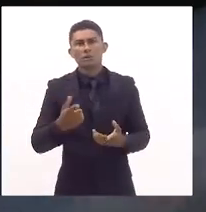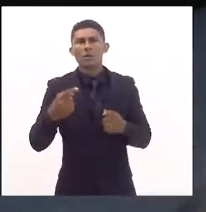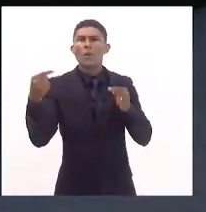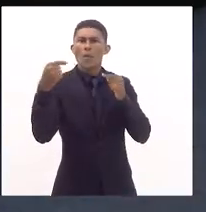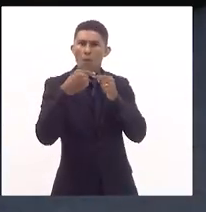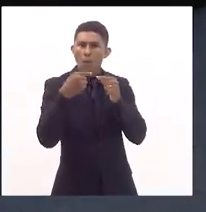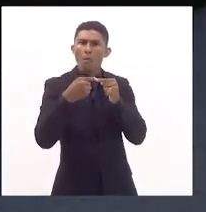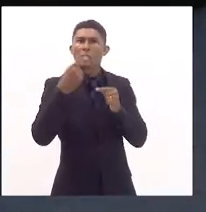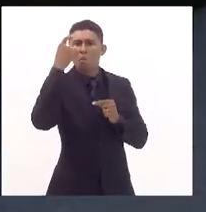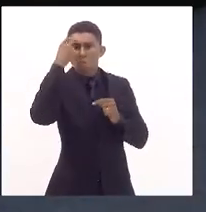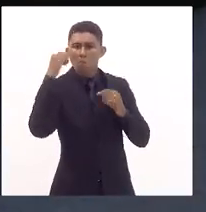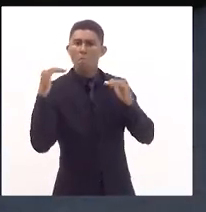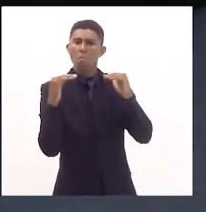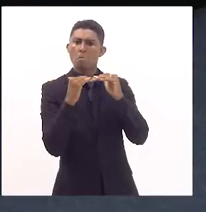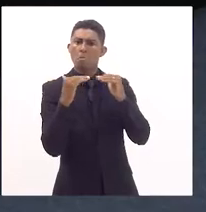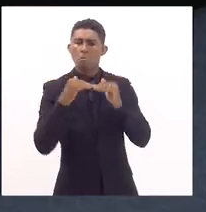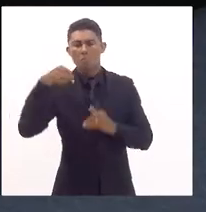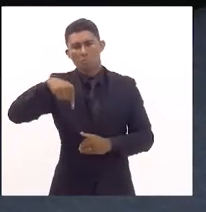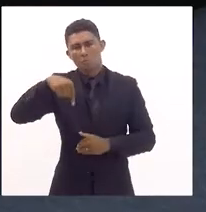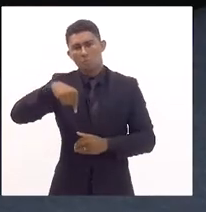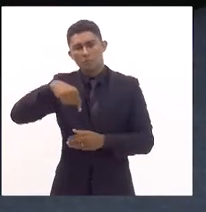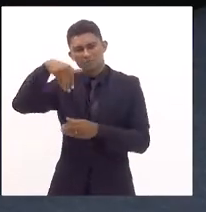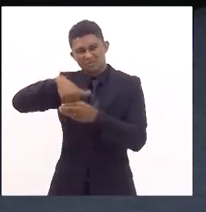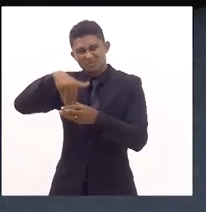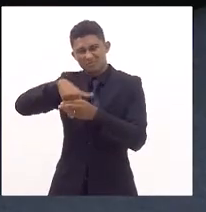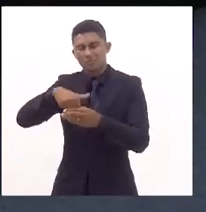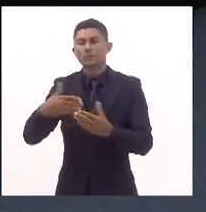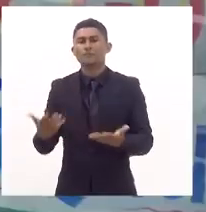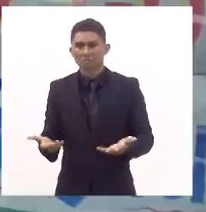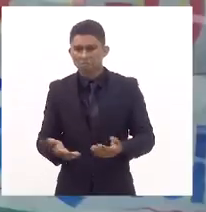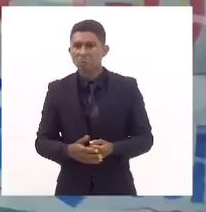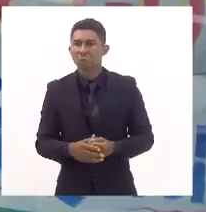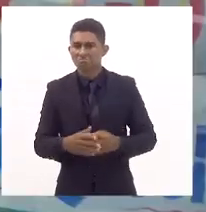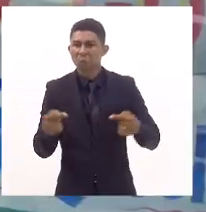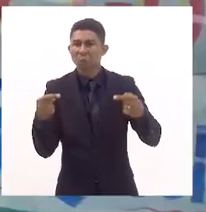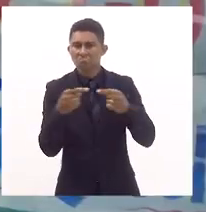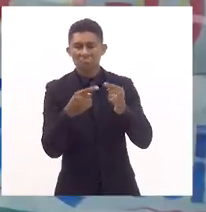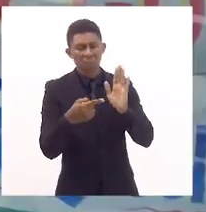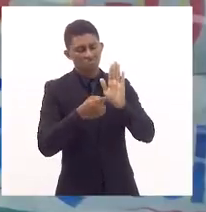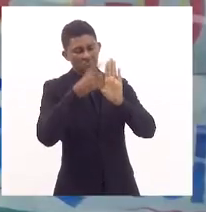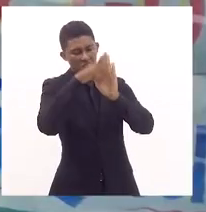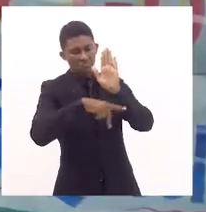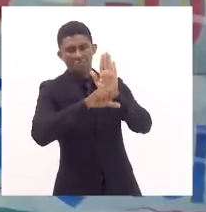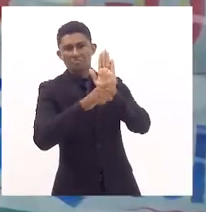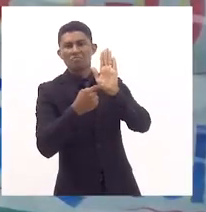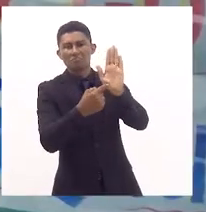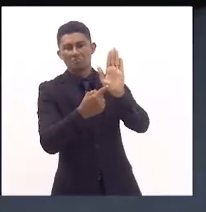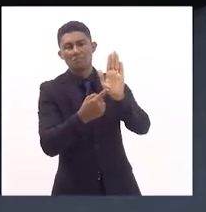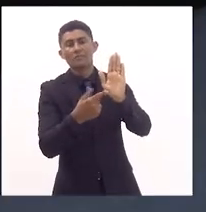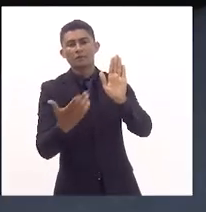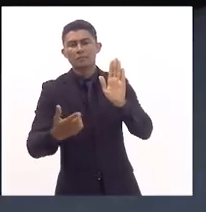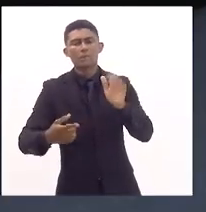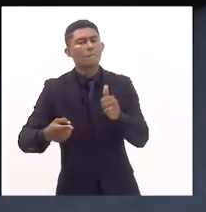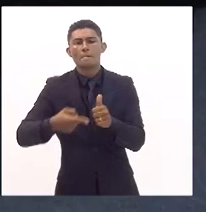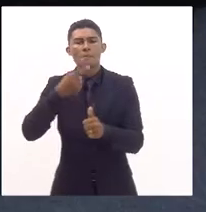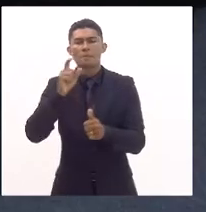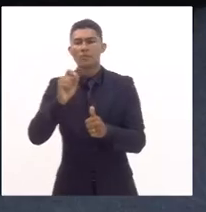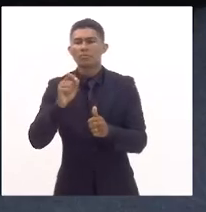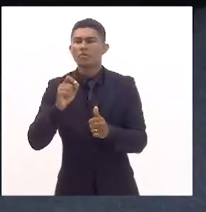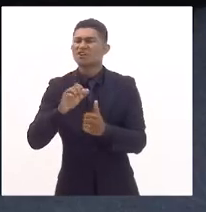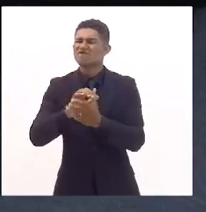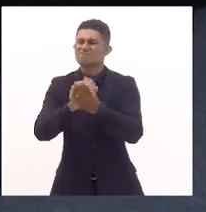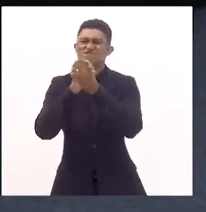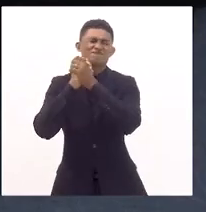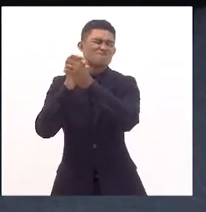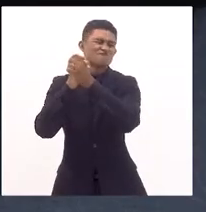a discussão, a votação e a declaração sobre esse projeto que estamos fazendo hoje. Primeiro, eu quero saudar o